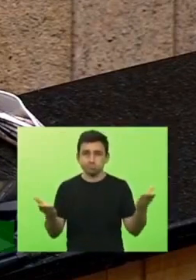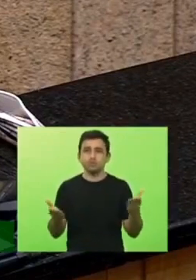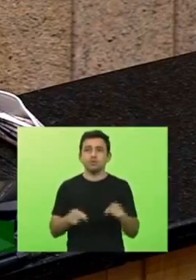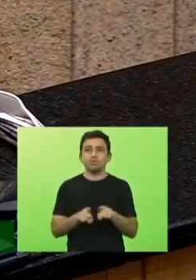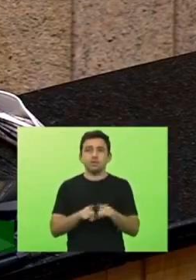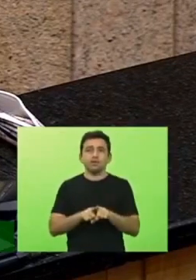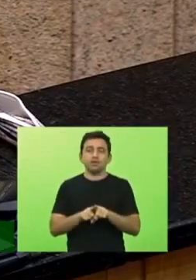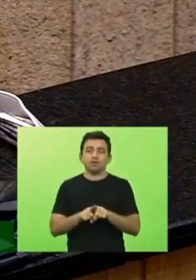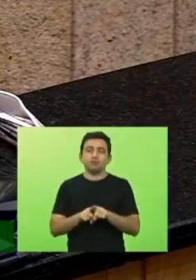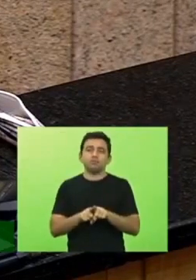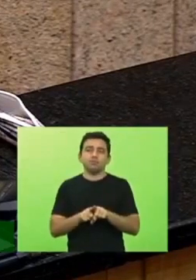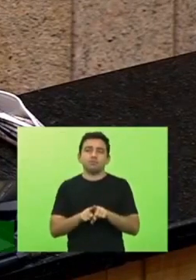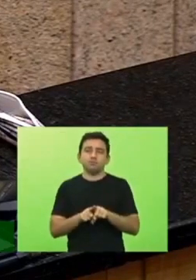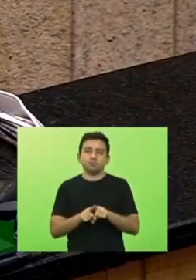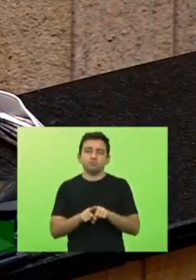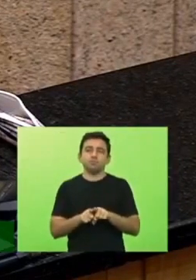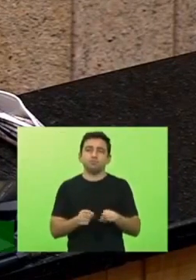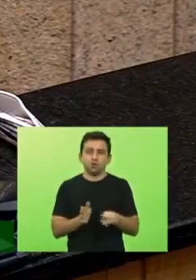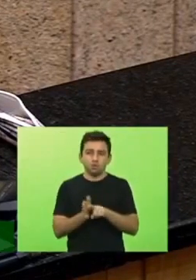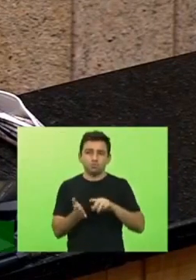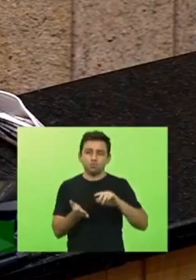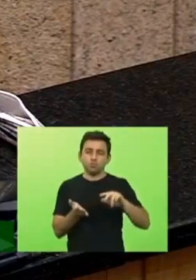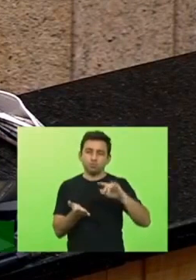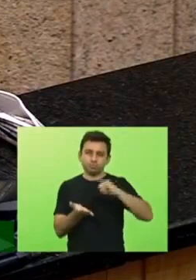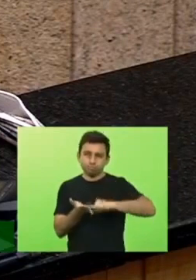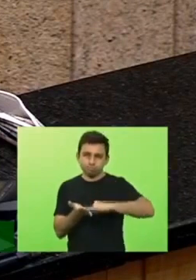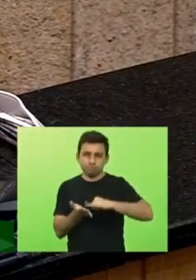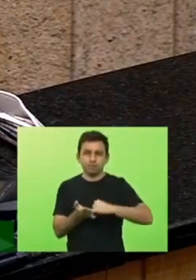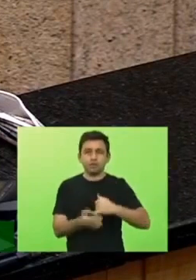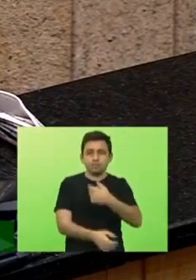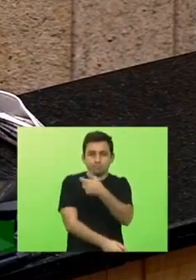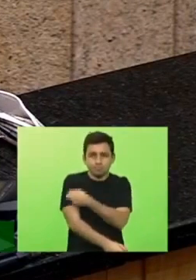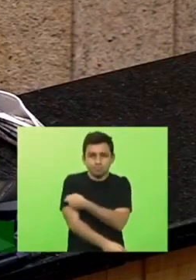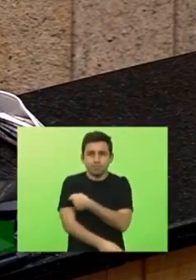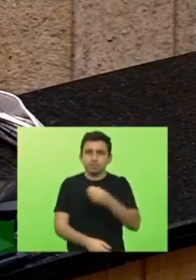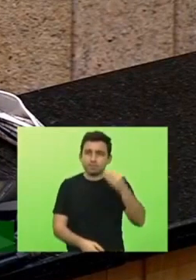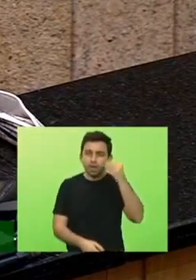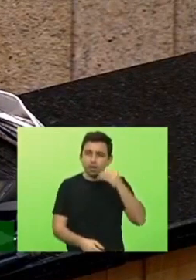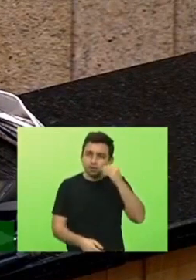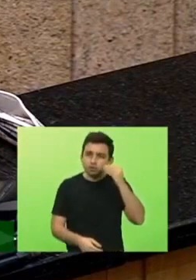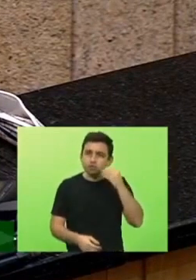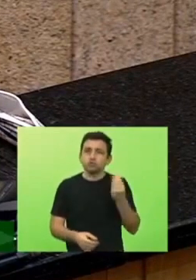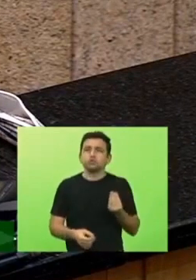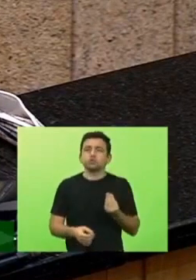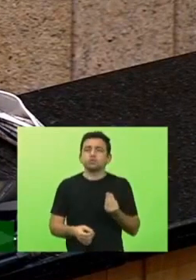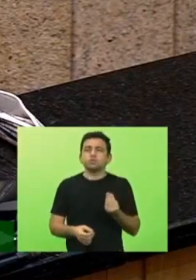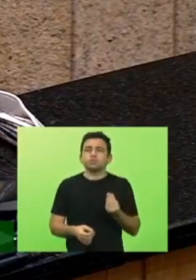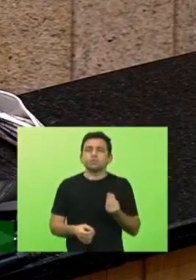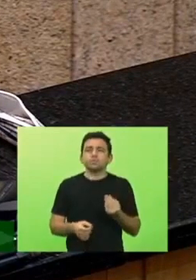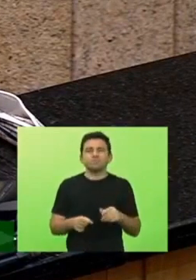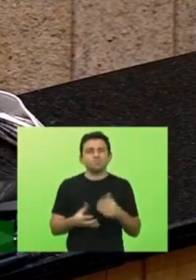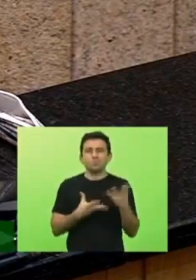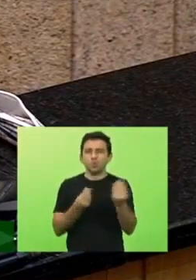9 milhões de máscaras de kits e testes aqui para Santa Catarina. Entre outras notícias, é uma infinidade de matérias